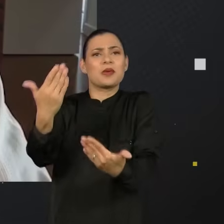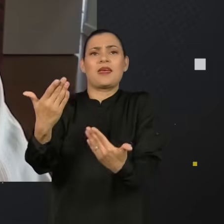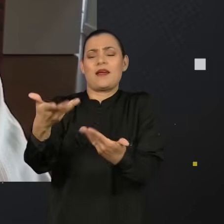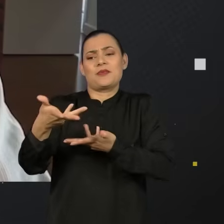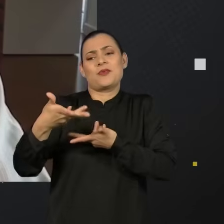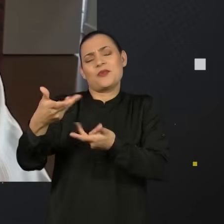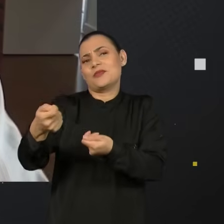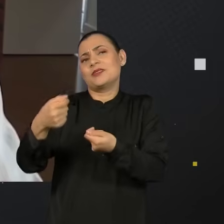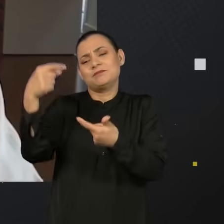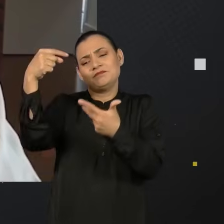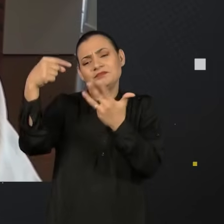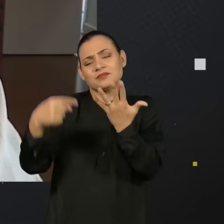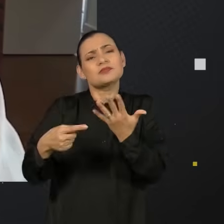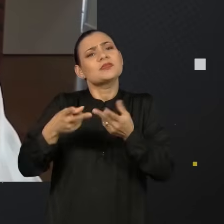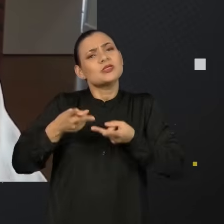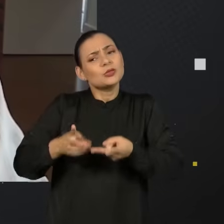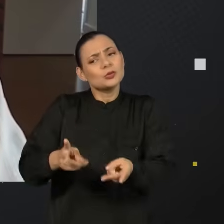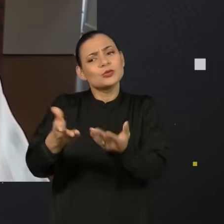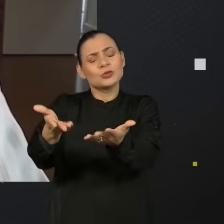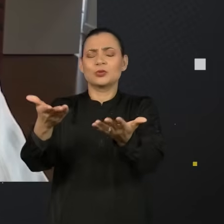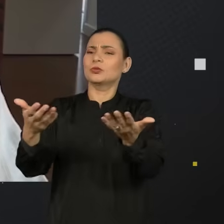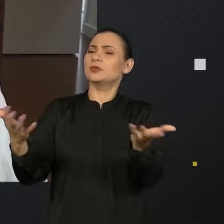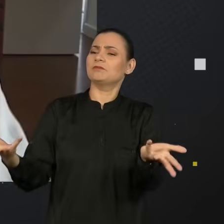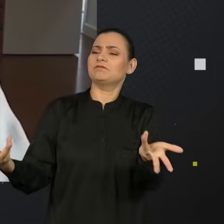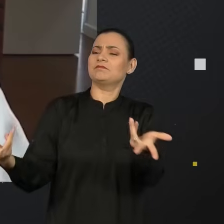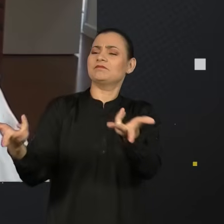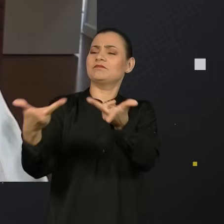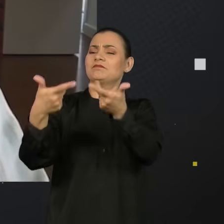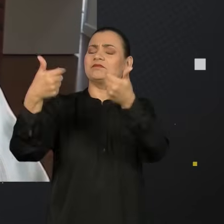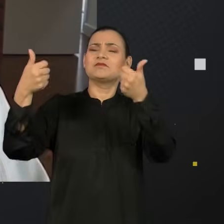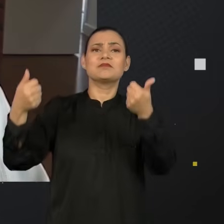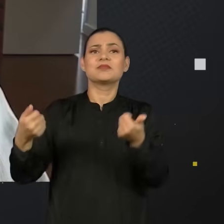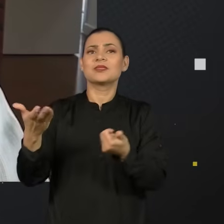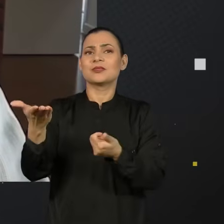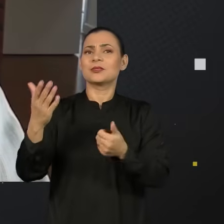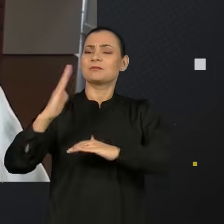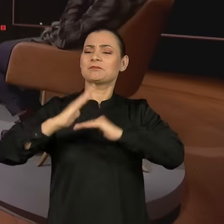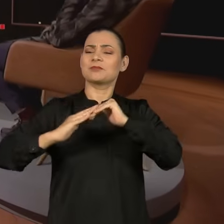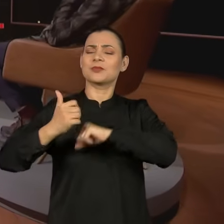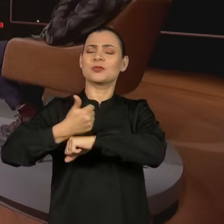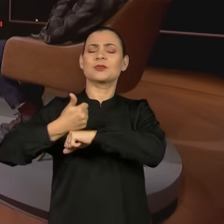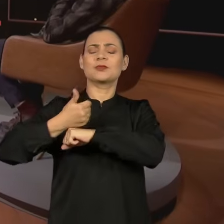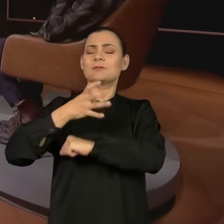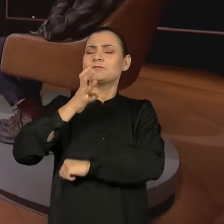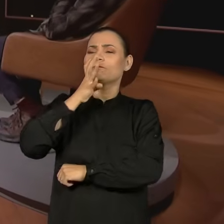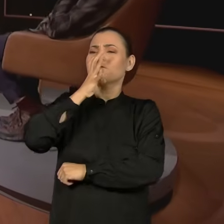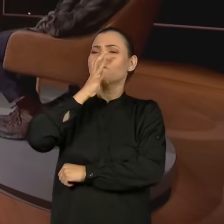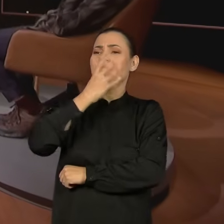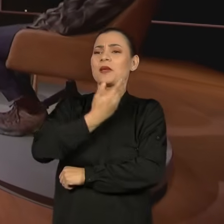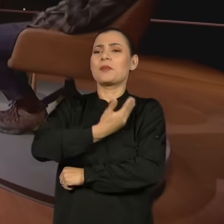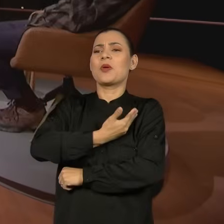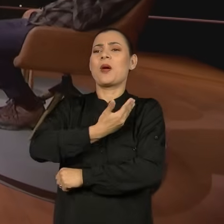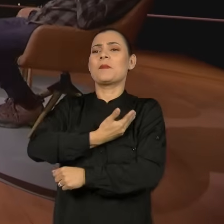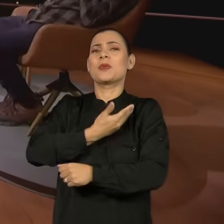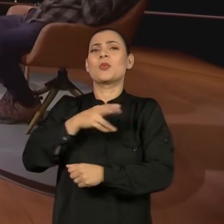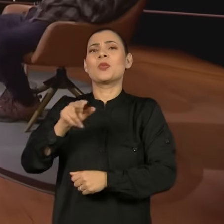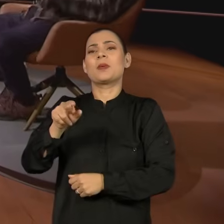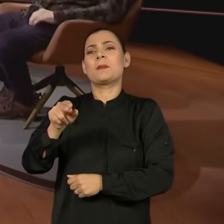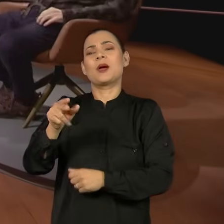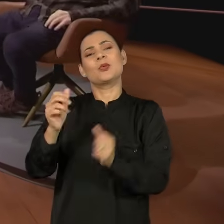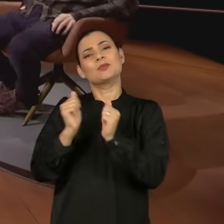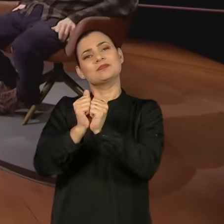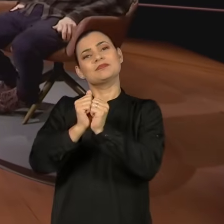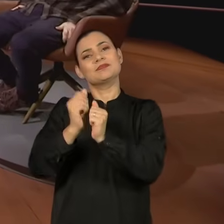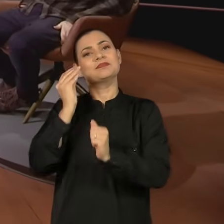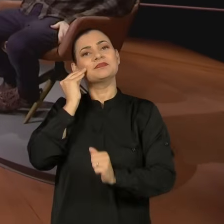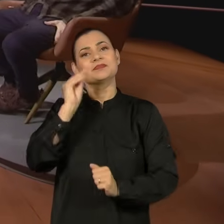Então, por favor, continue brilhando e nos brindando com todo o seu talento, tá bom? Meu amigo e irmão.